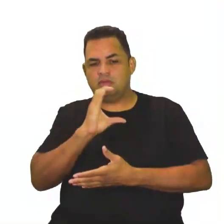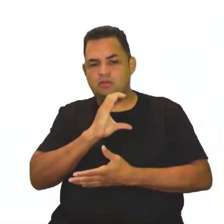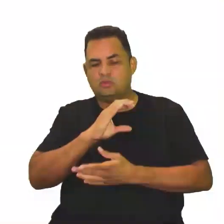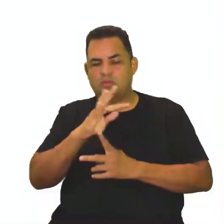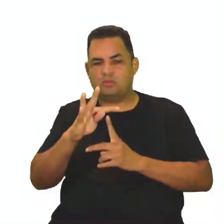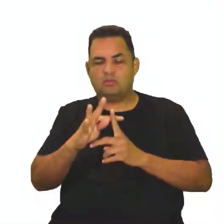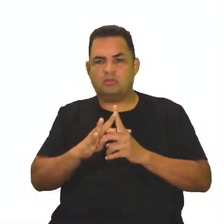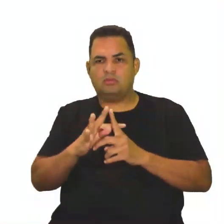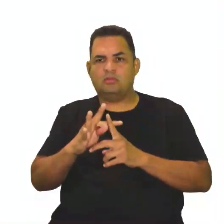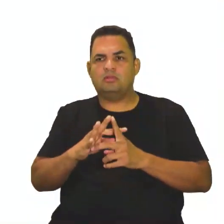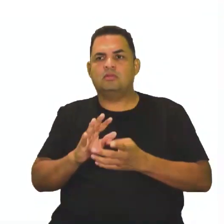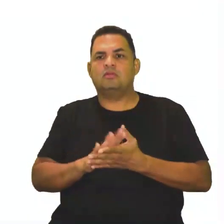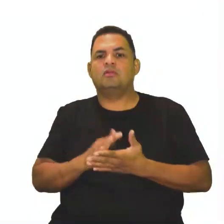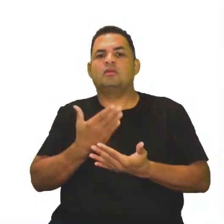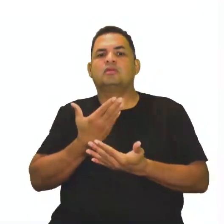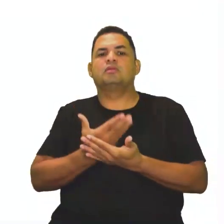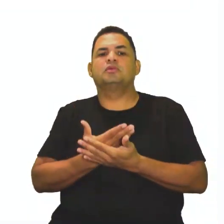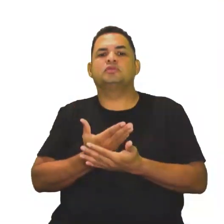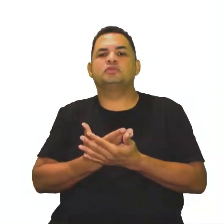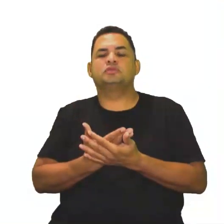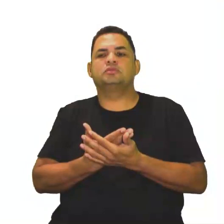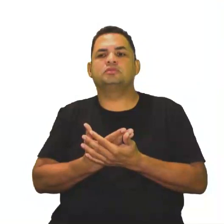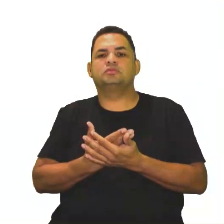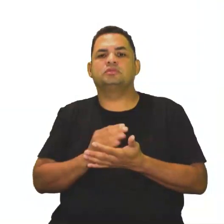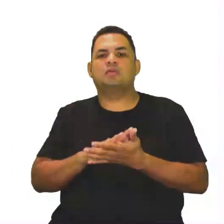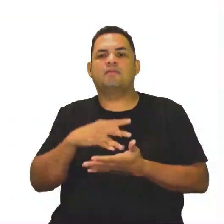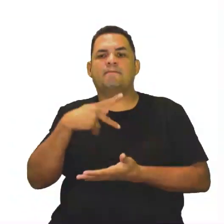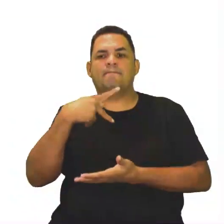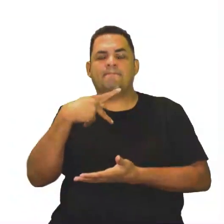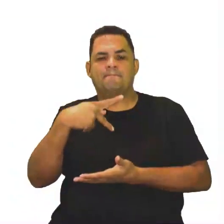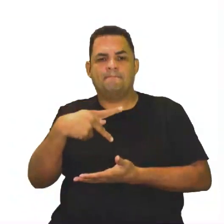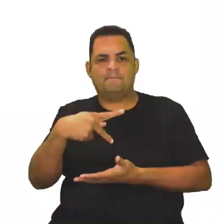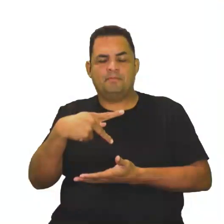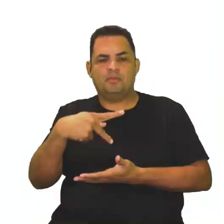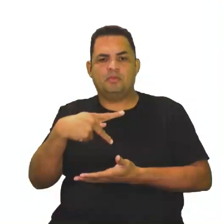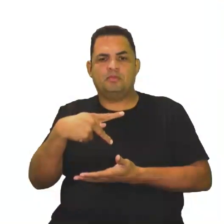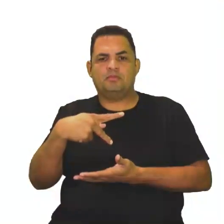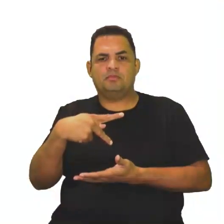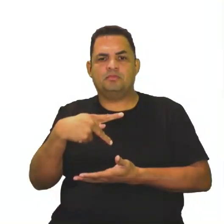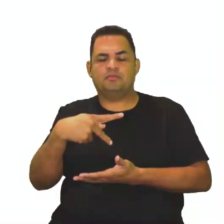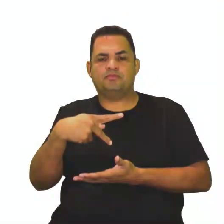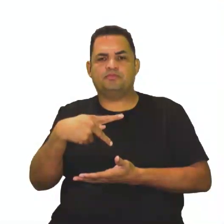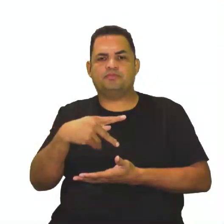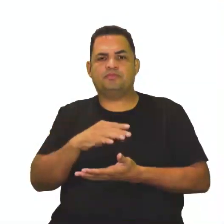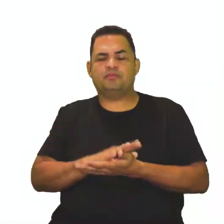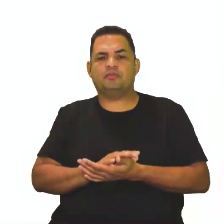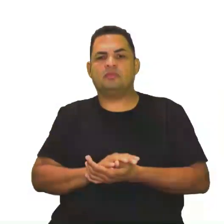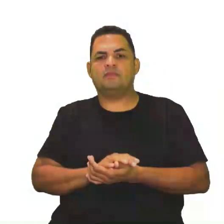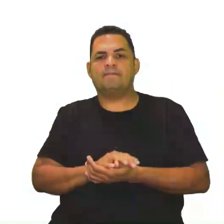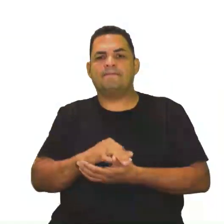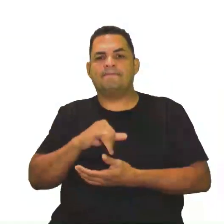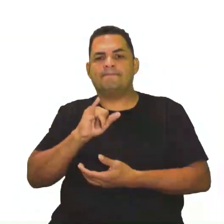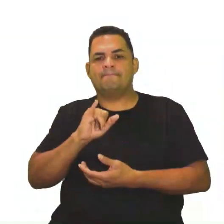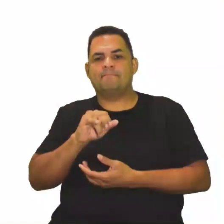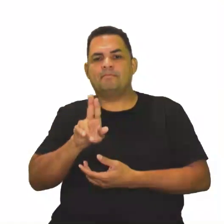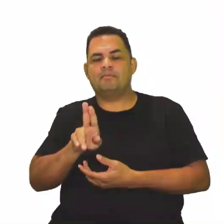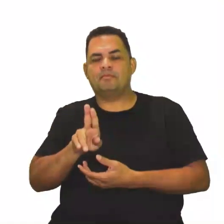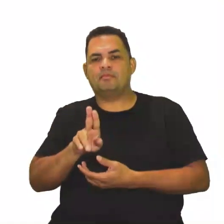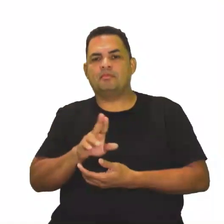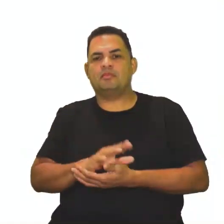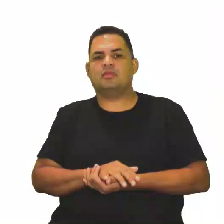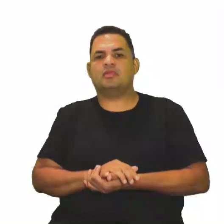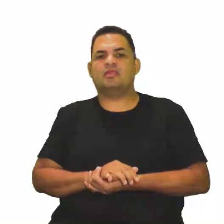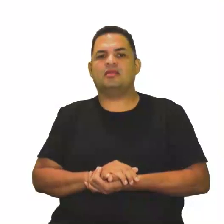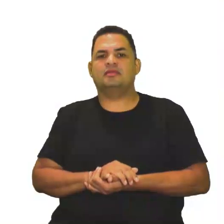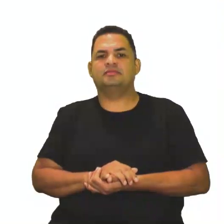térmica. Bom, o que nós vimos mais? Que a potência faz o quê? A potência faz pio, né,